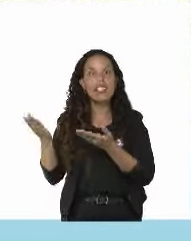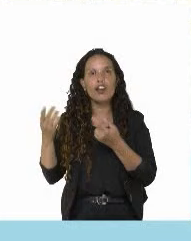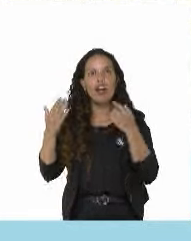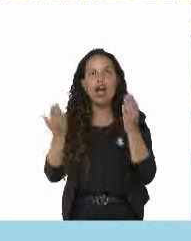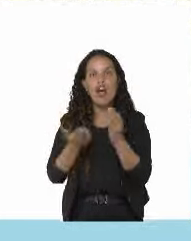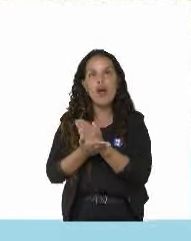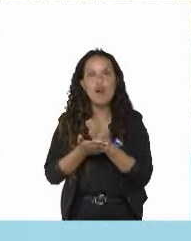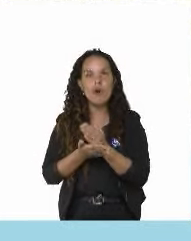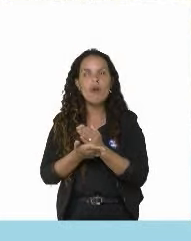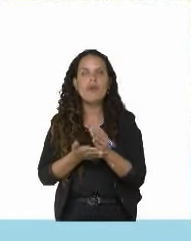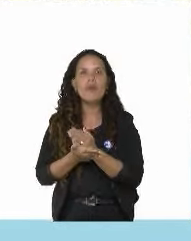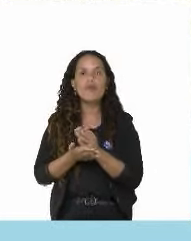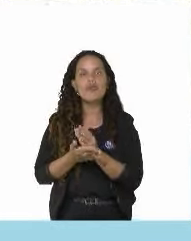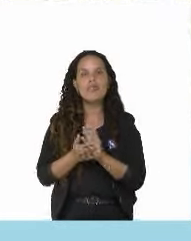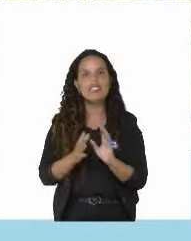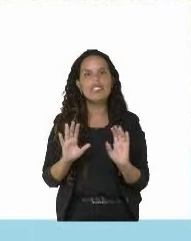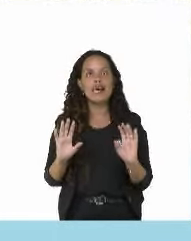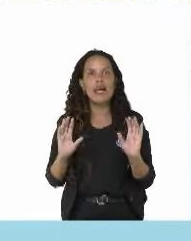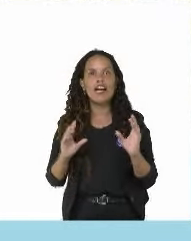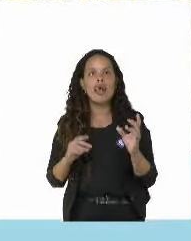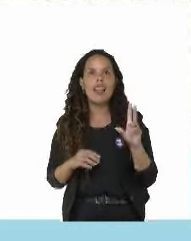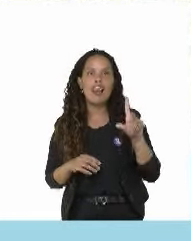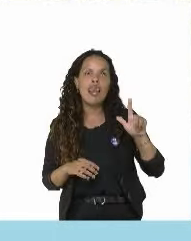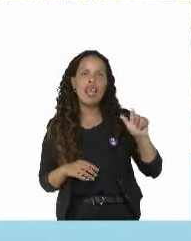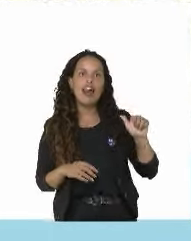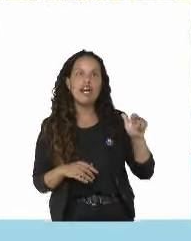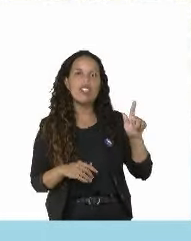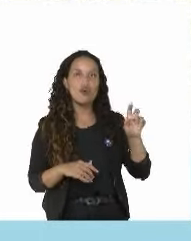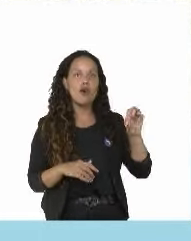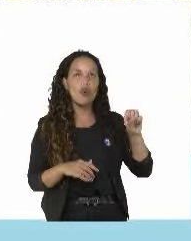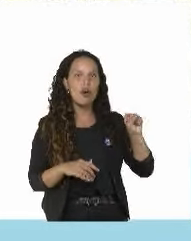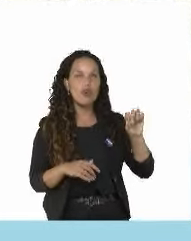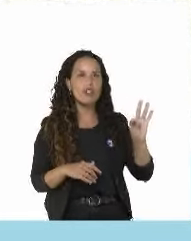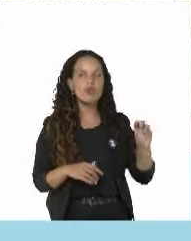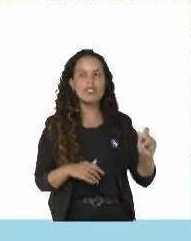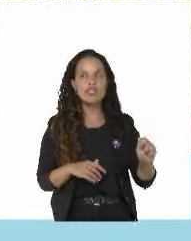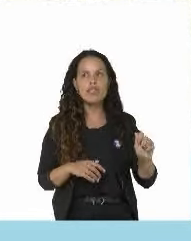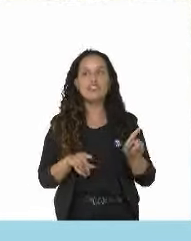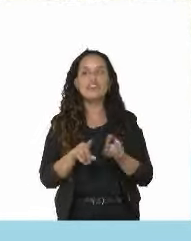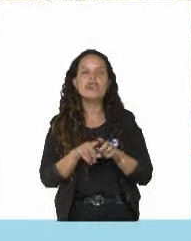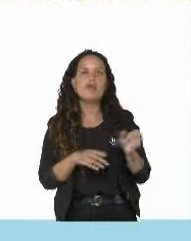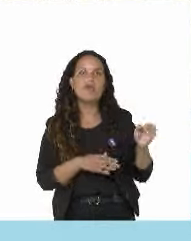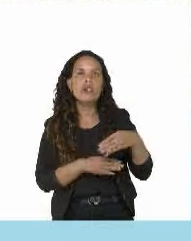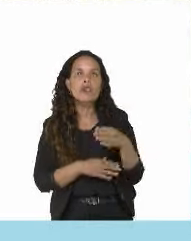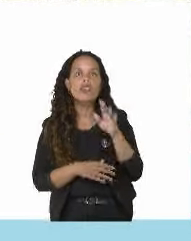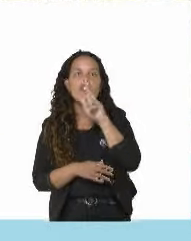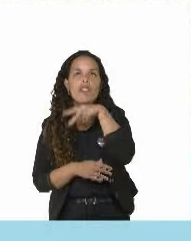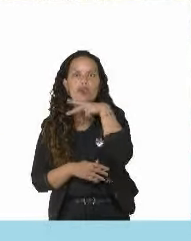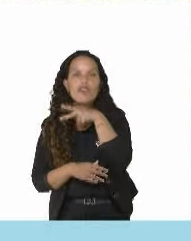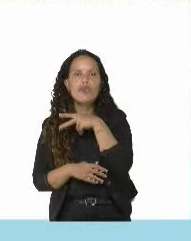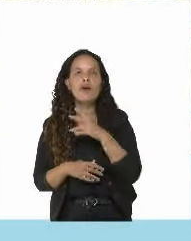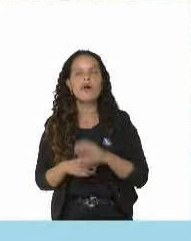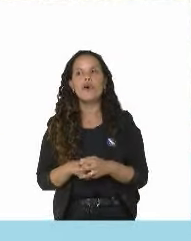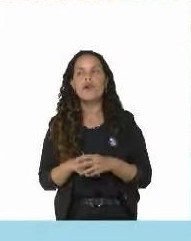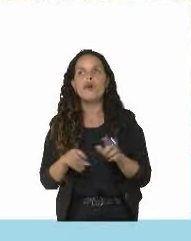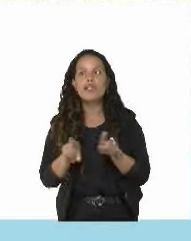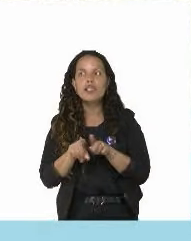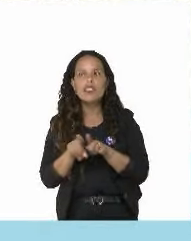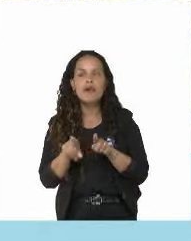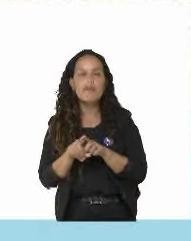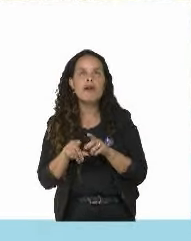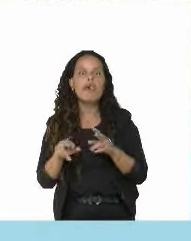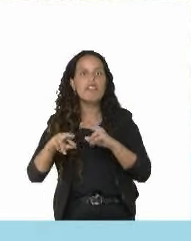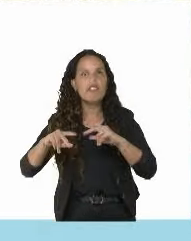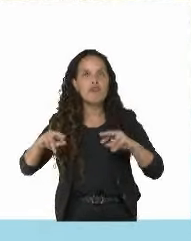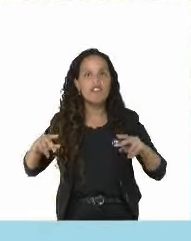das lagostas. Aqui também essa brincadeira com as cobras de tricô. Eu gosto muito também de trazer